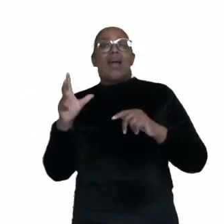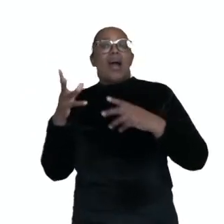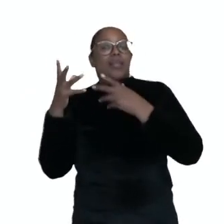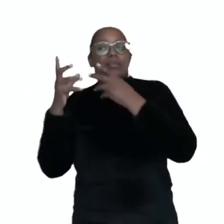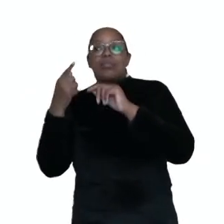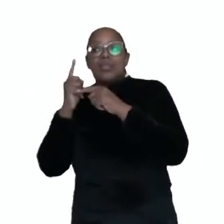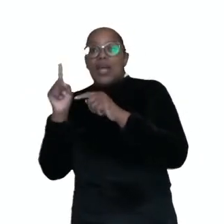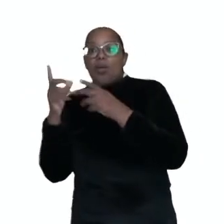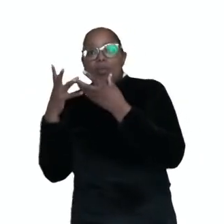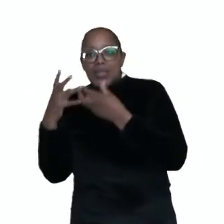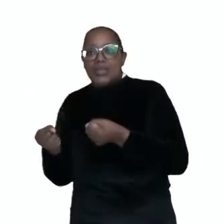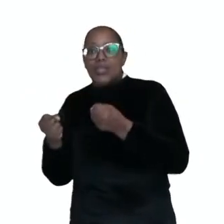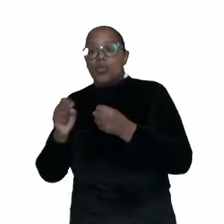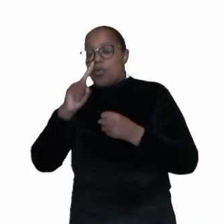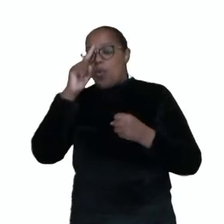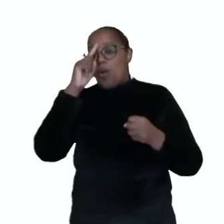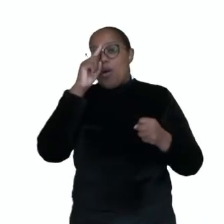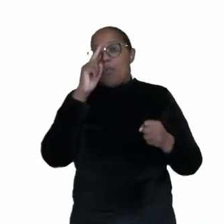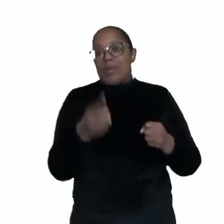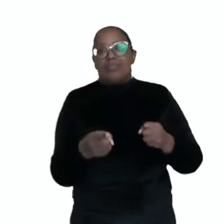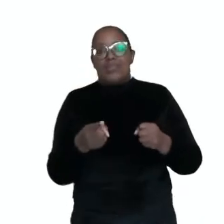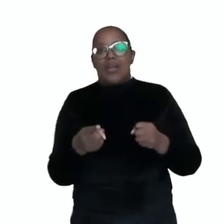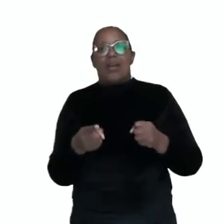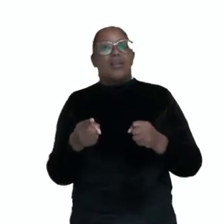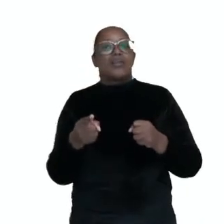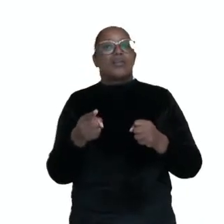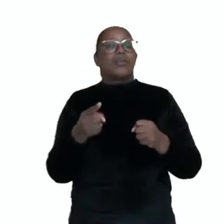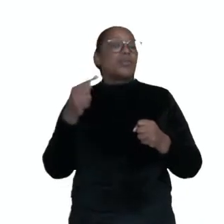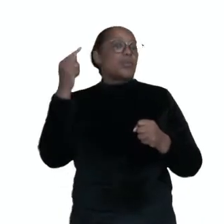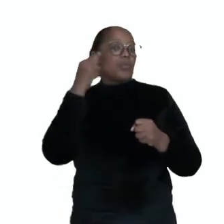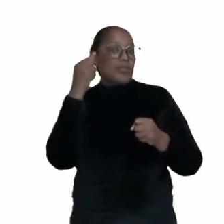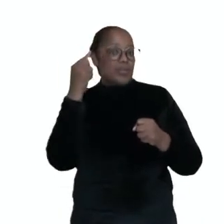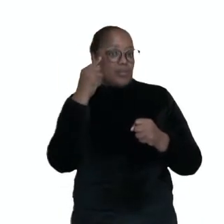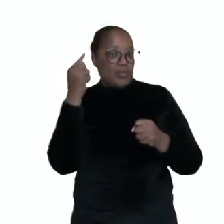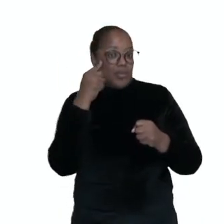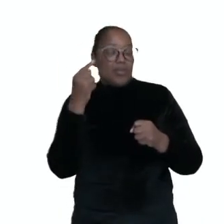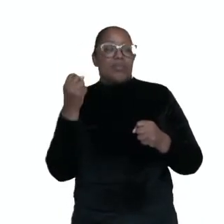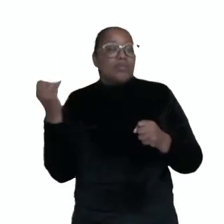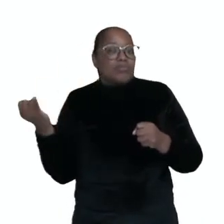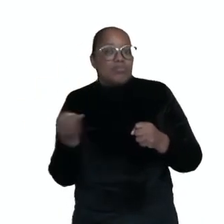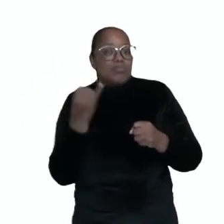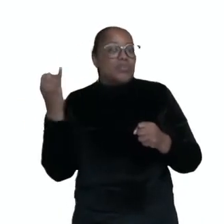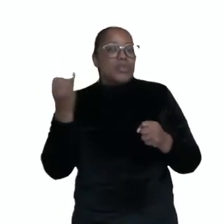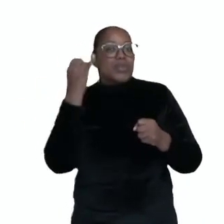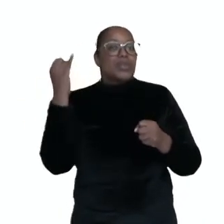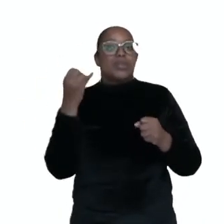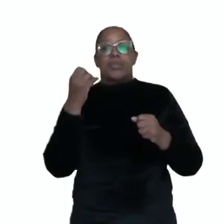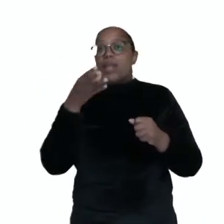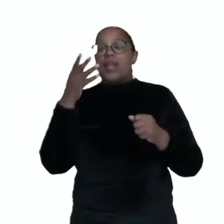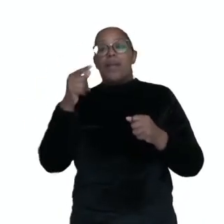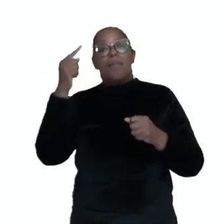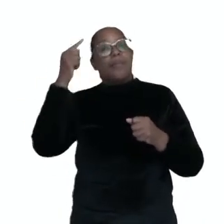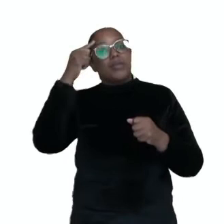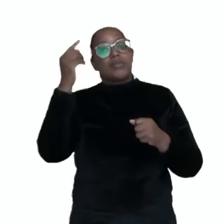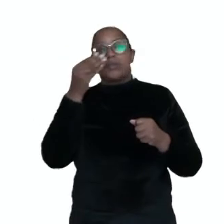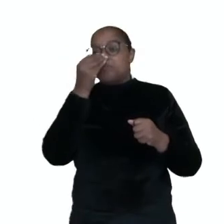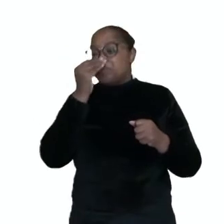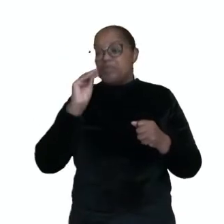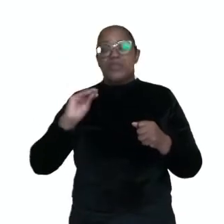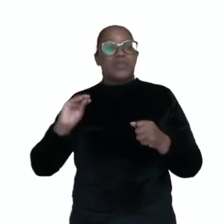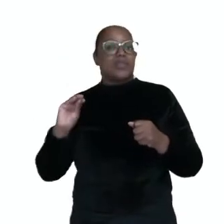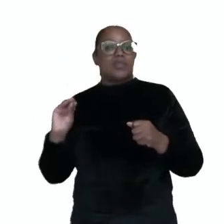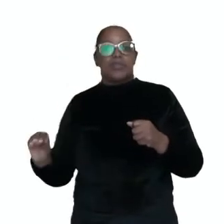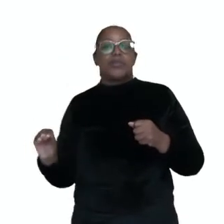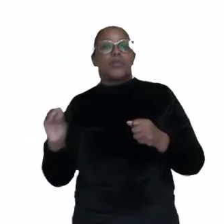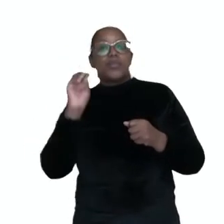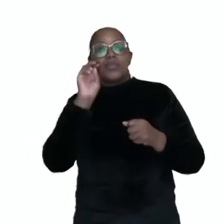recebeu. É isso que o Eichmann alegou, né? No pensamento do autor, o mal torna-se assim banal. É assim que o Eichmann